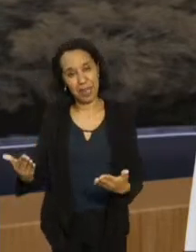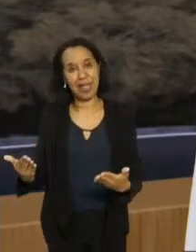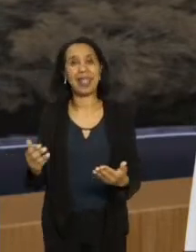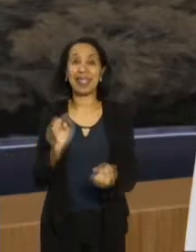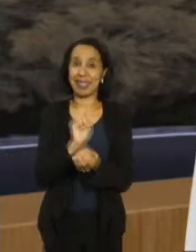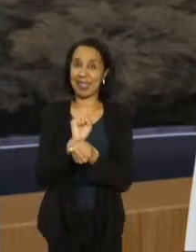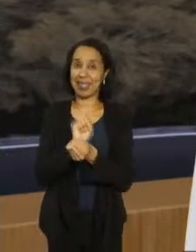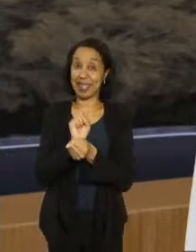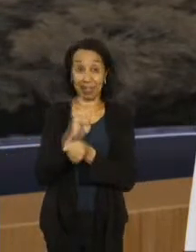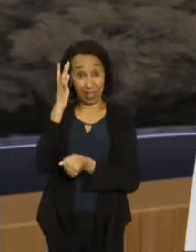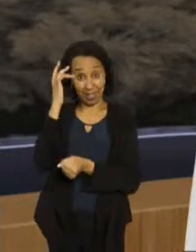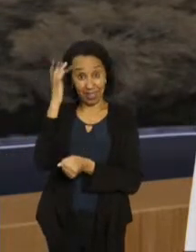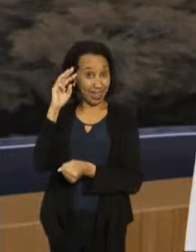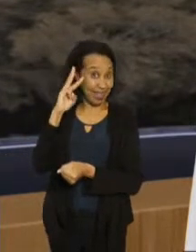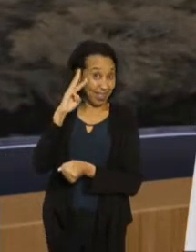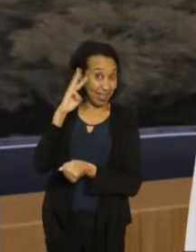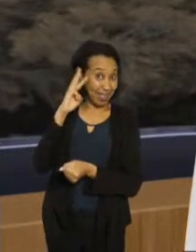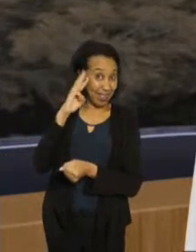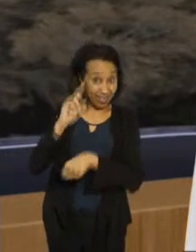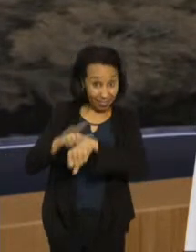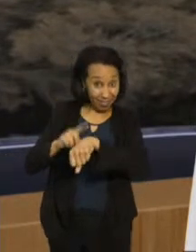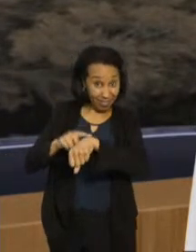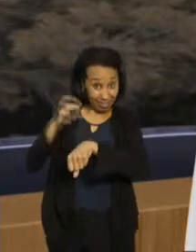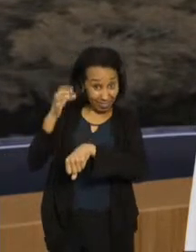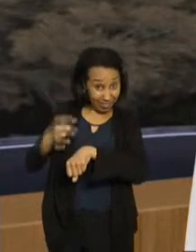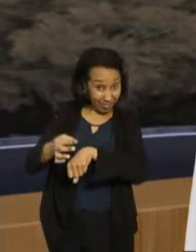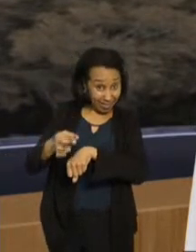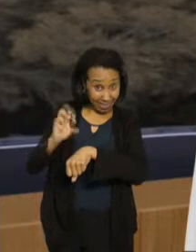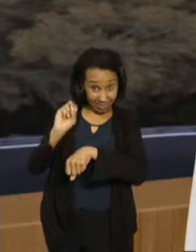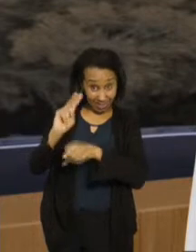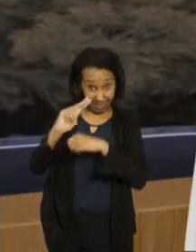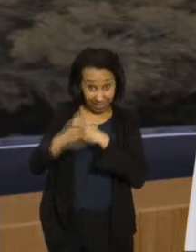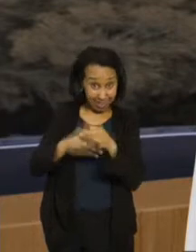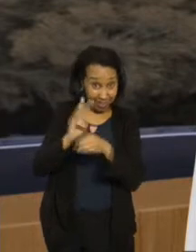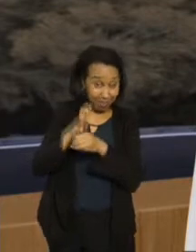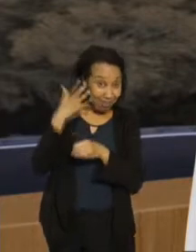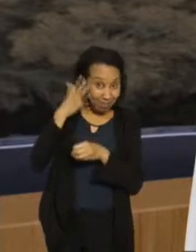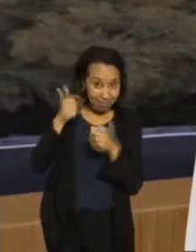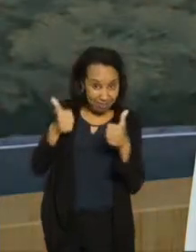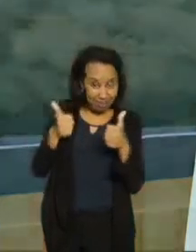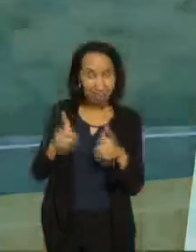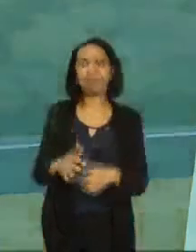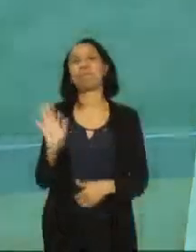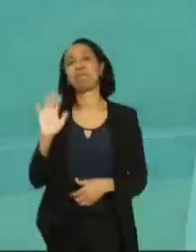Espero você amanhã, no mesmo horário, aqui no mesmo lugar, o Sustainable Talks. E até mais.